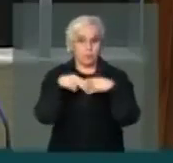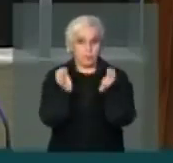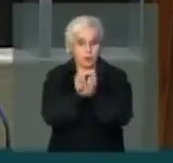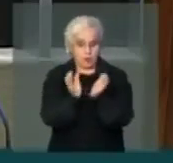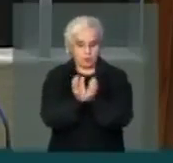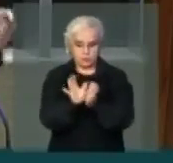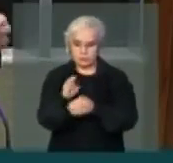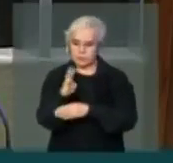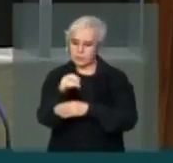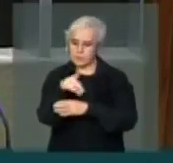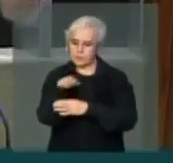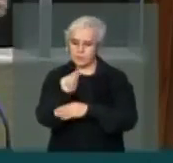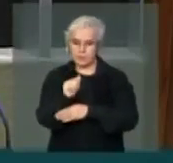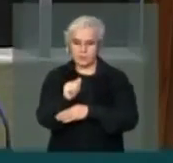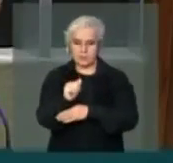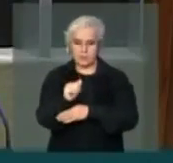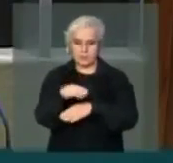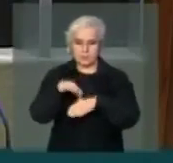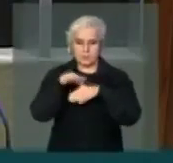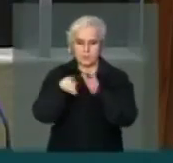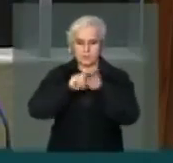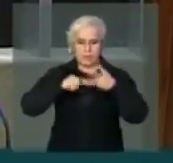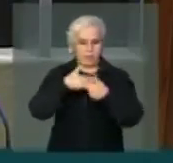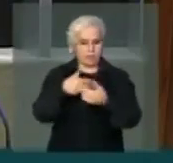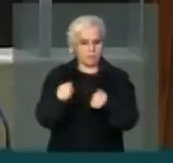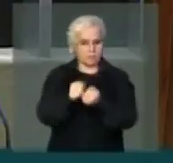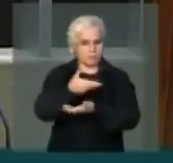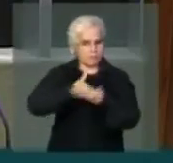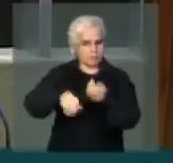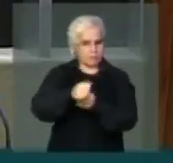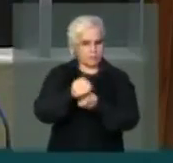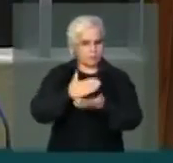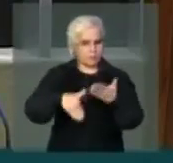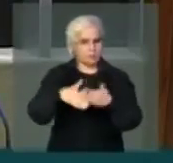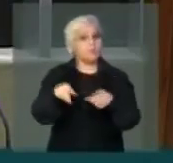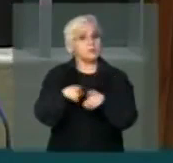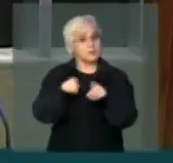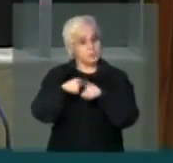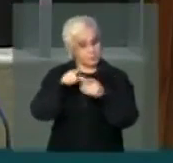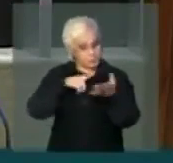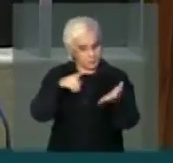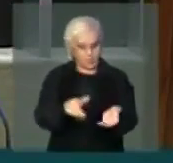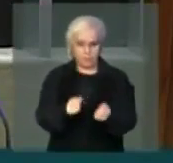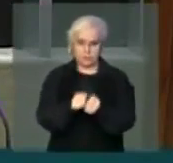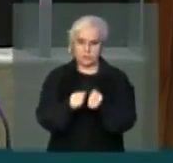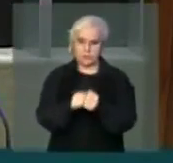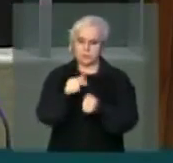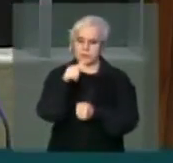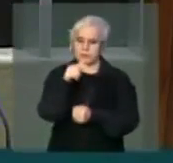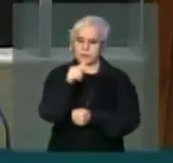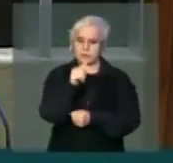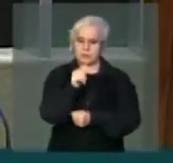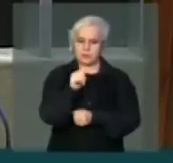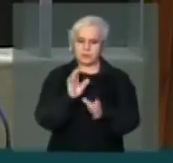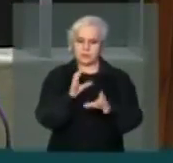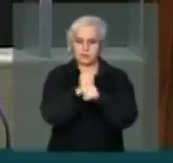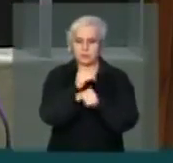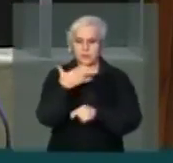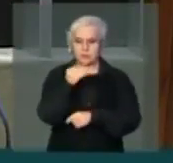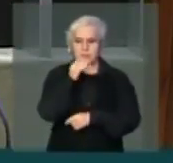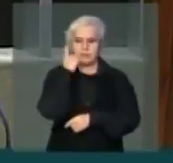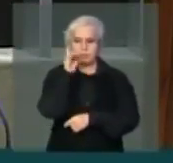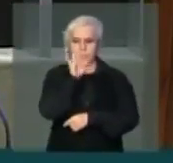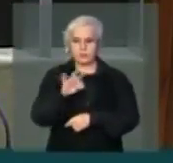bancada do bife, da bala, da bola, todas elas também estão aí. 7 de cada 10